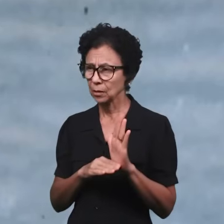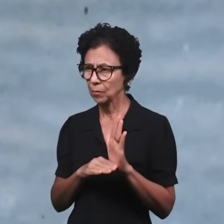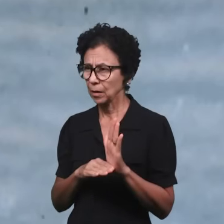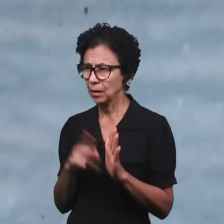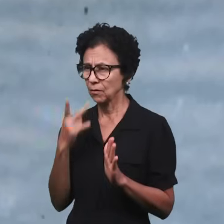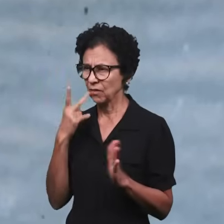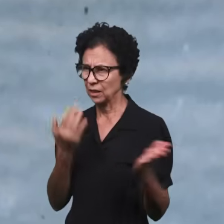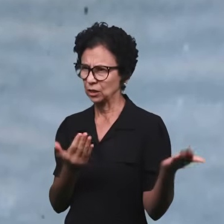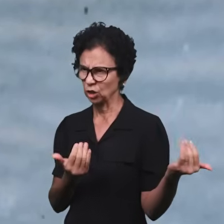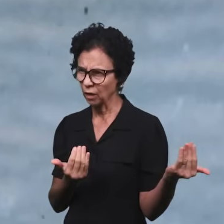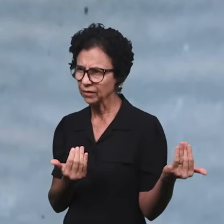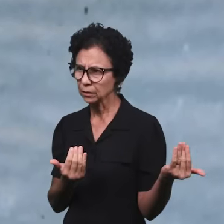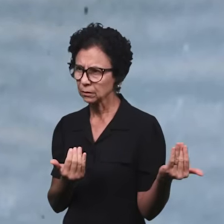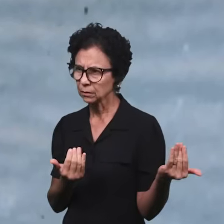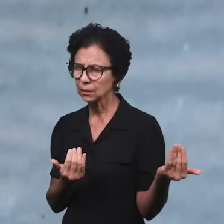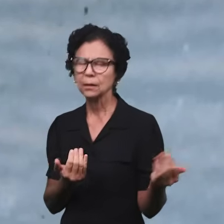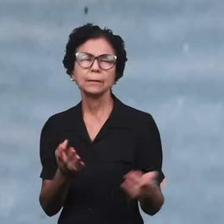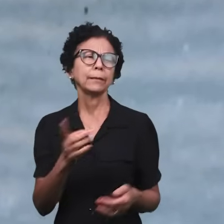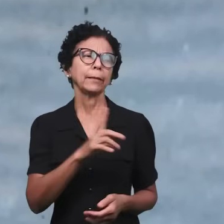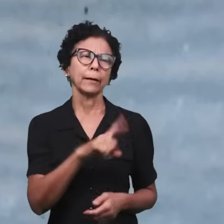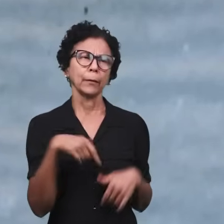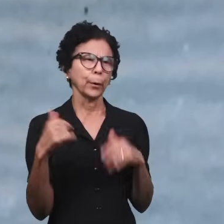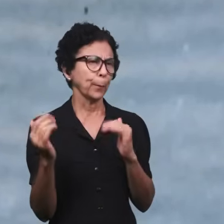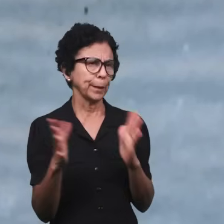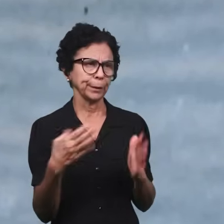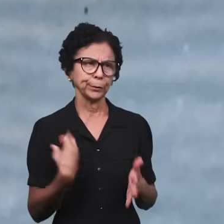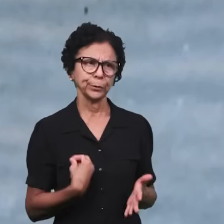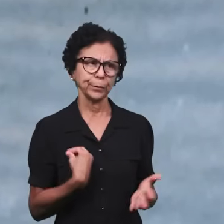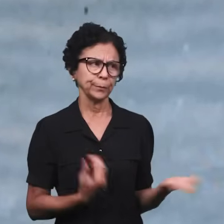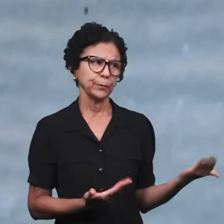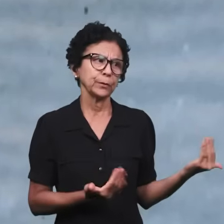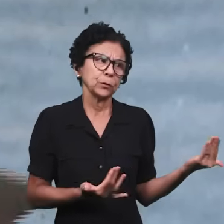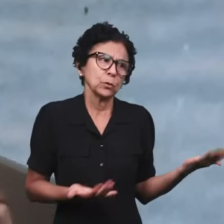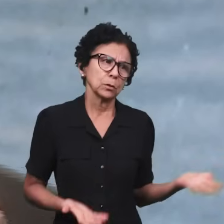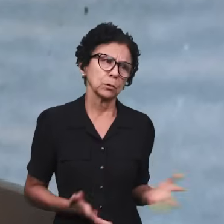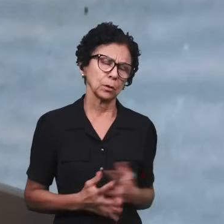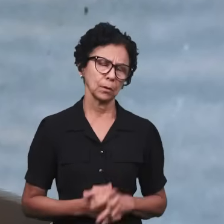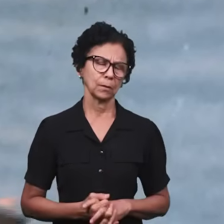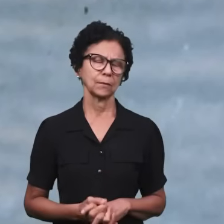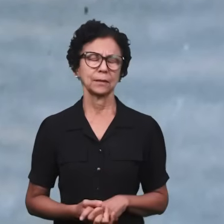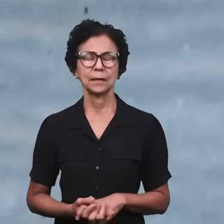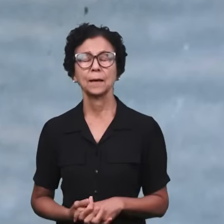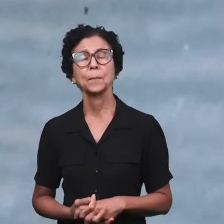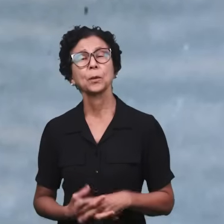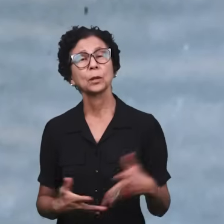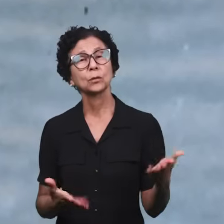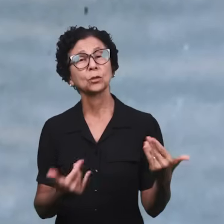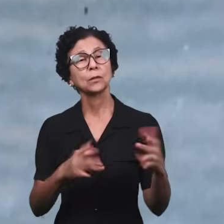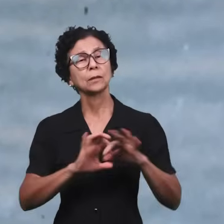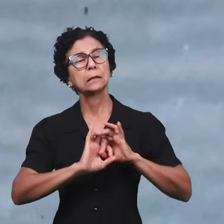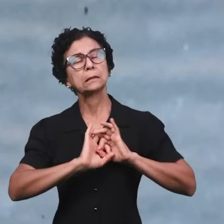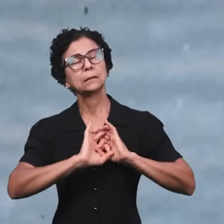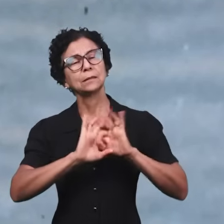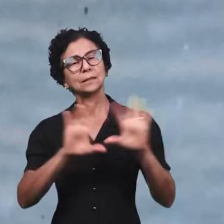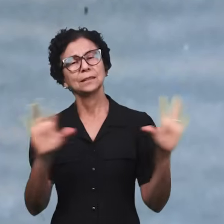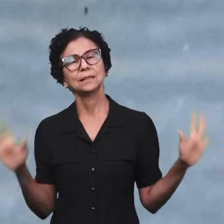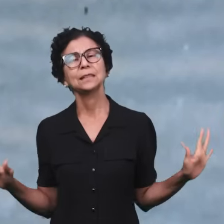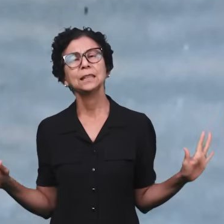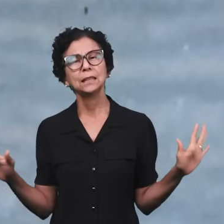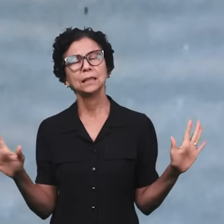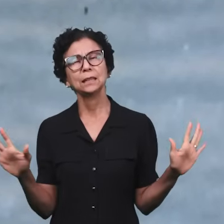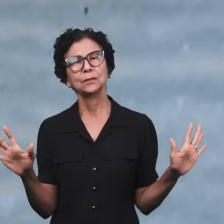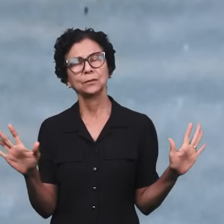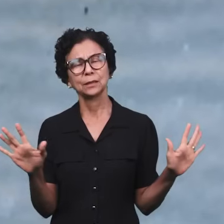aí? Agora, a gente não pode deixar de falar para o jovem que ele está livre para falar, para se pronunciar. O jovem hoje na